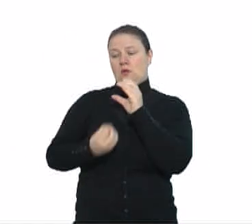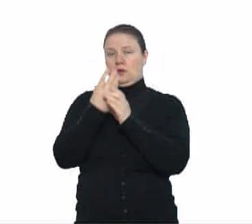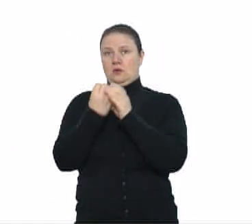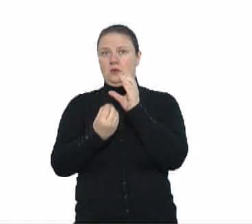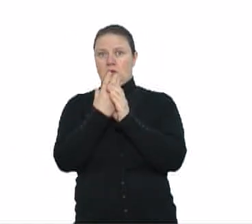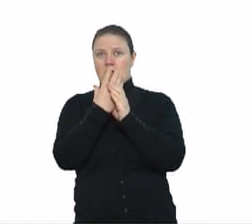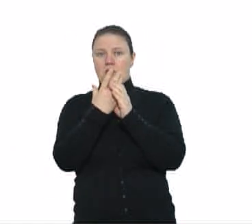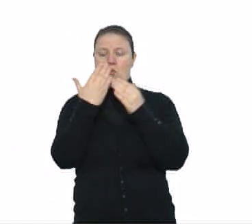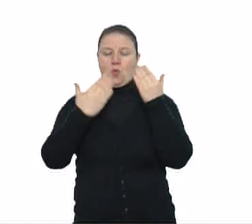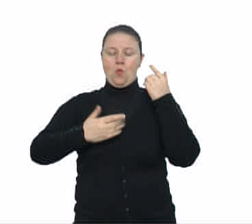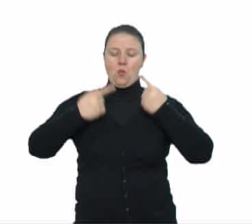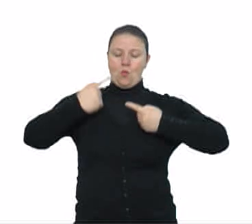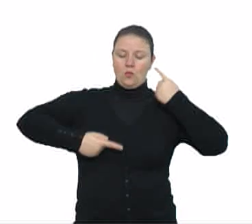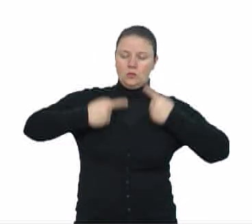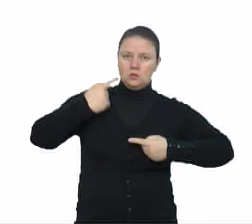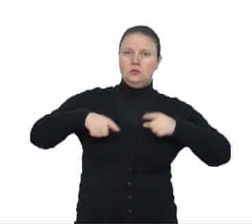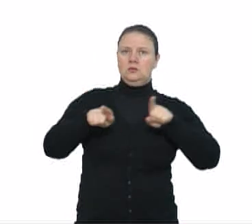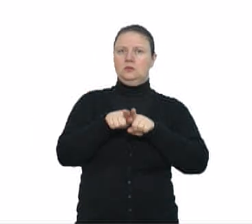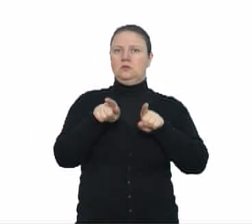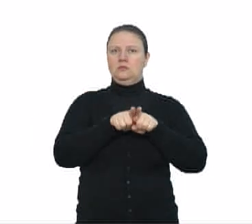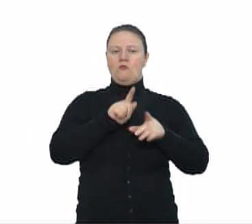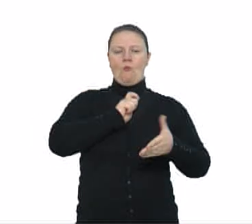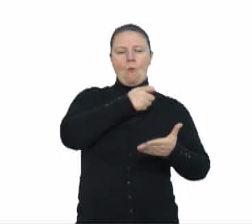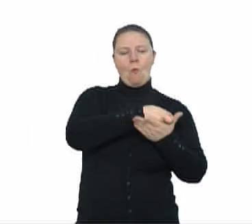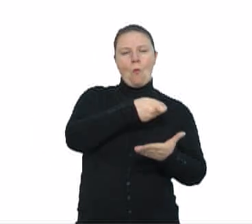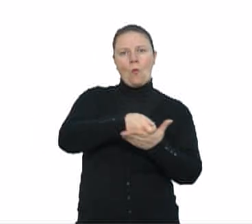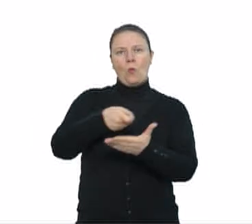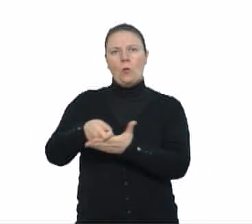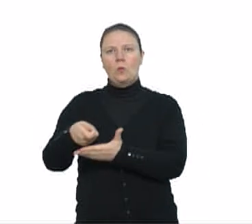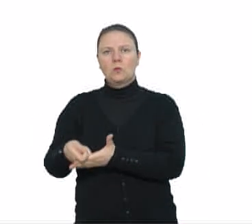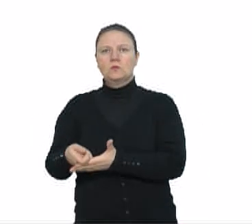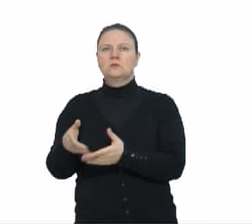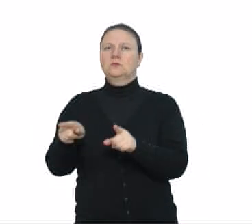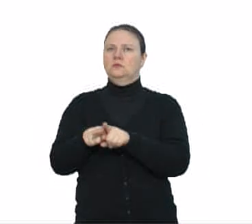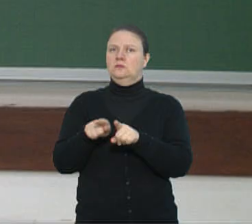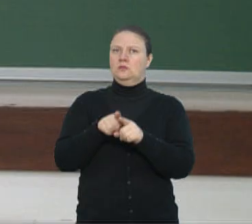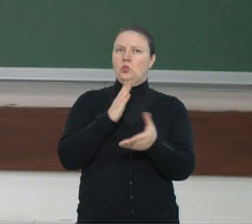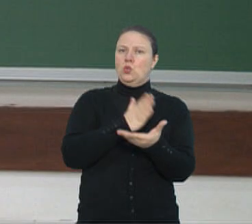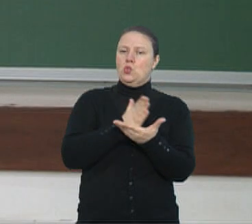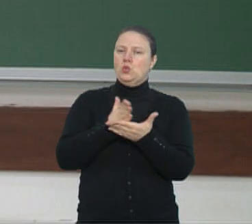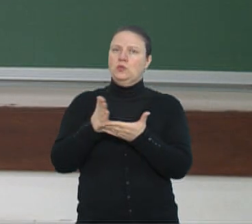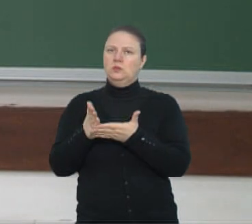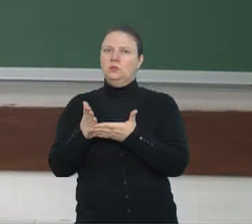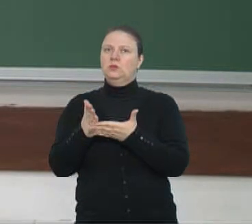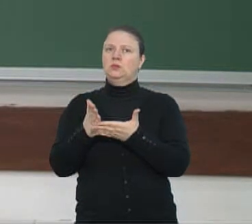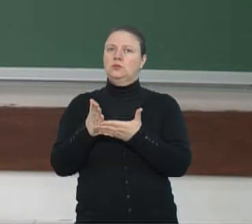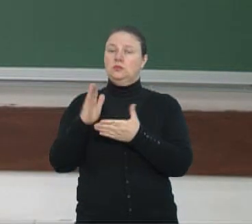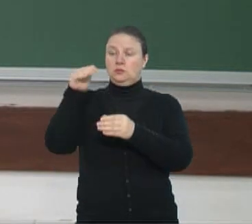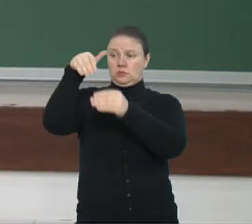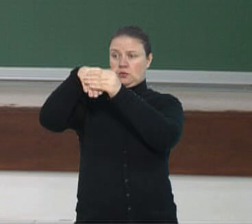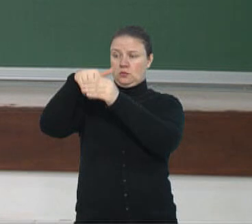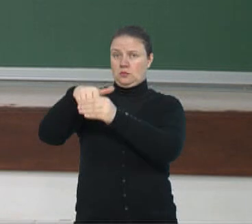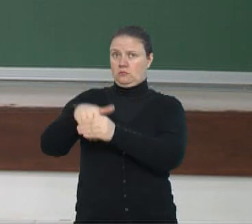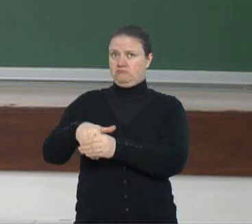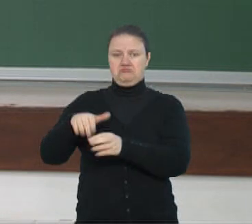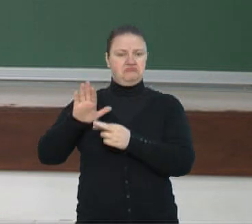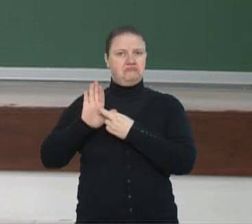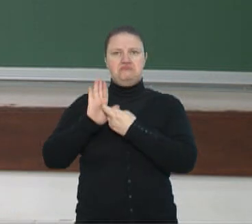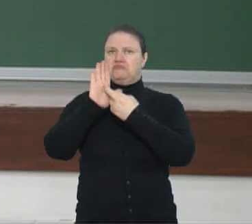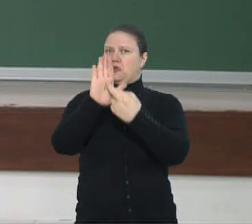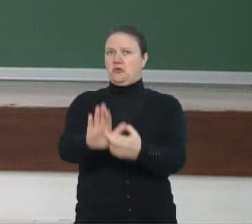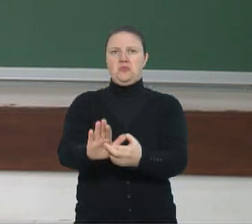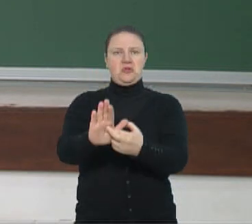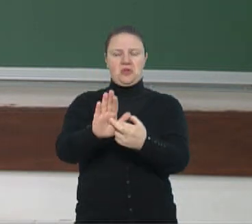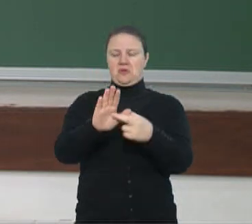trabalho duro e extenuante em que esses trabalhadores estavam submissos. Ou seja, o parlamento não representava eles e a